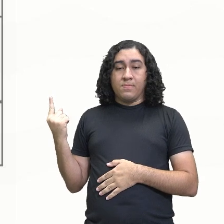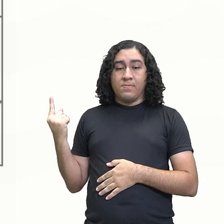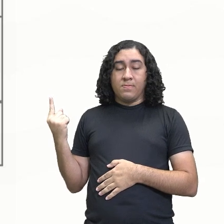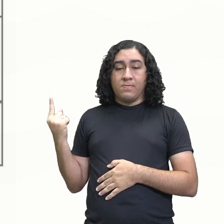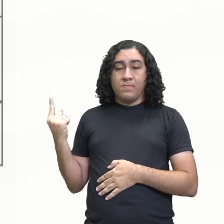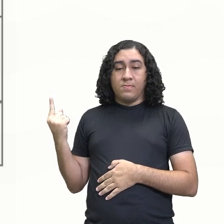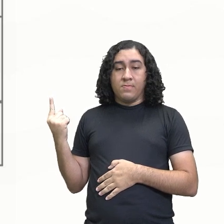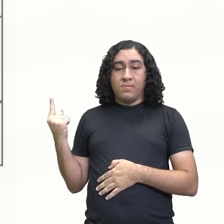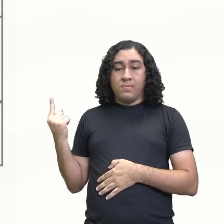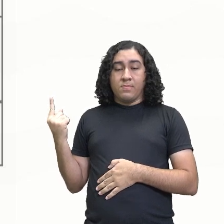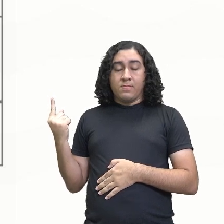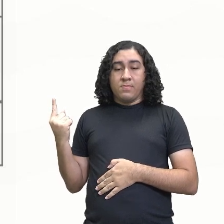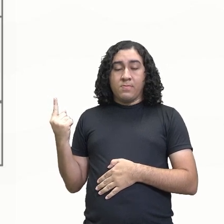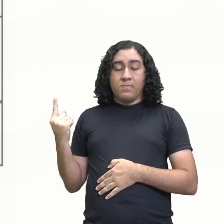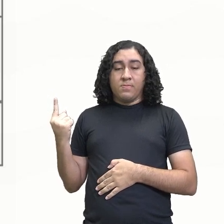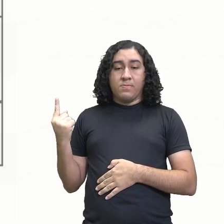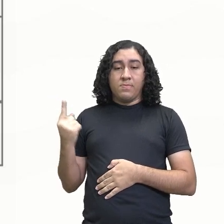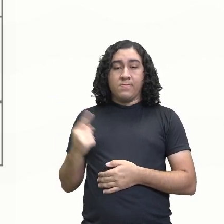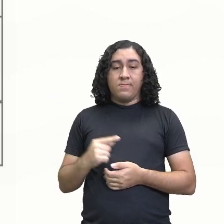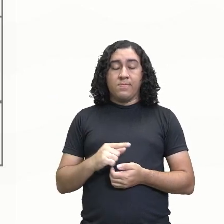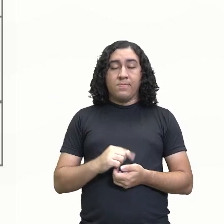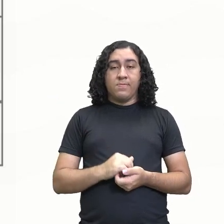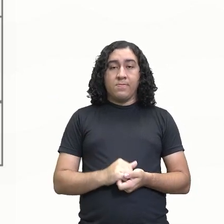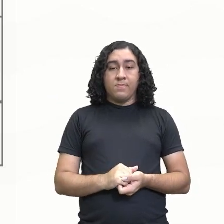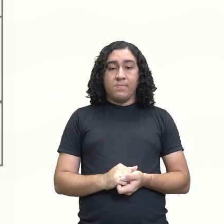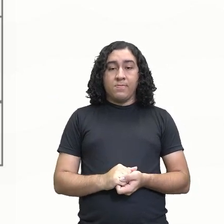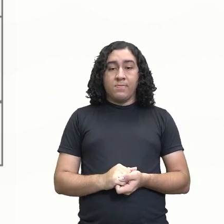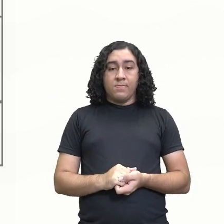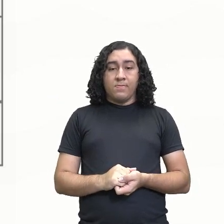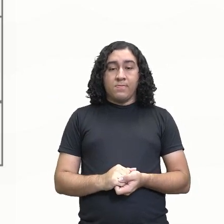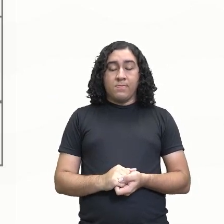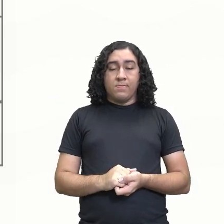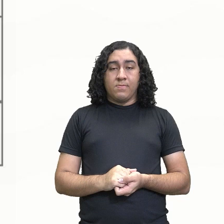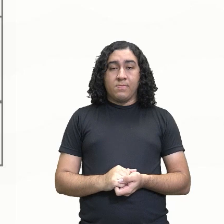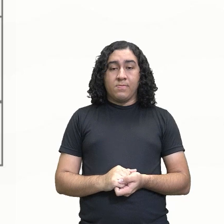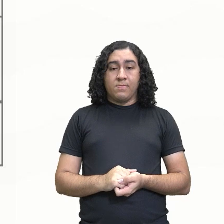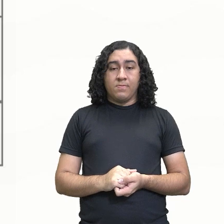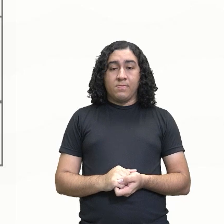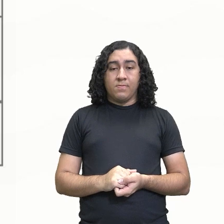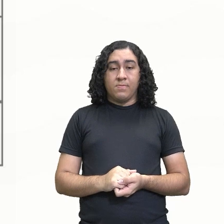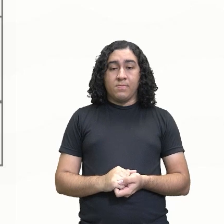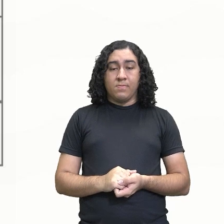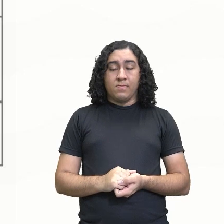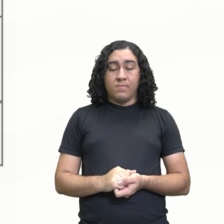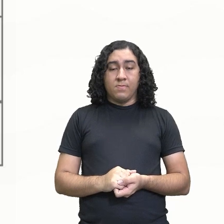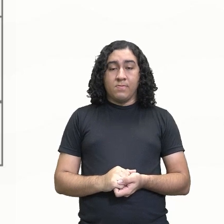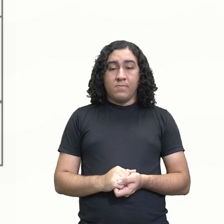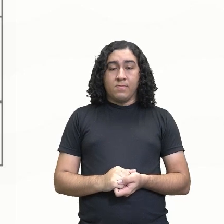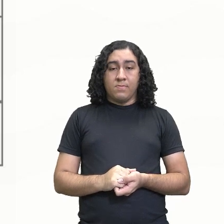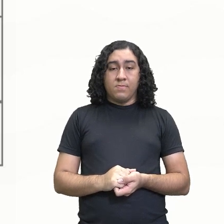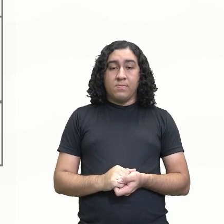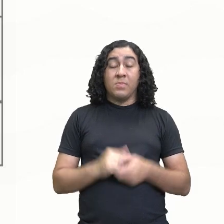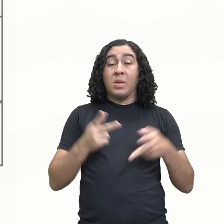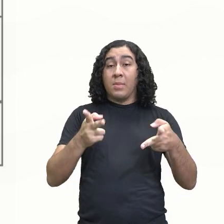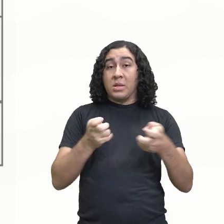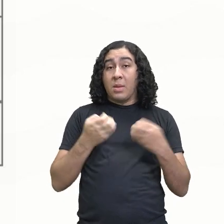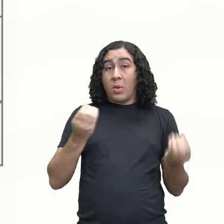ser menos 1. E seno de 2π, jogando aqui na nossa